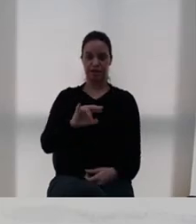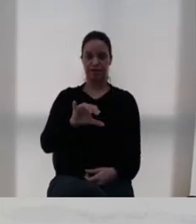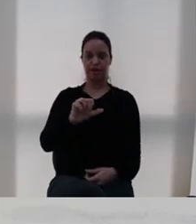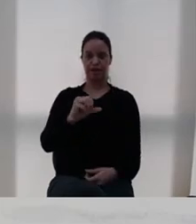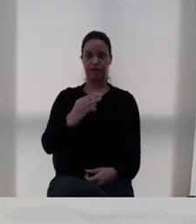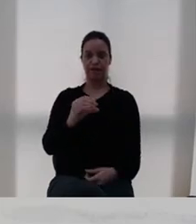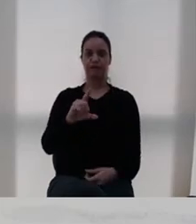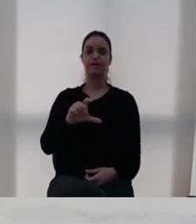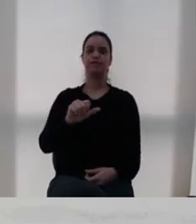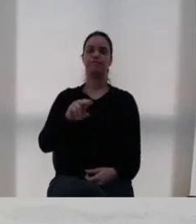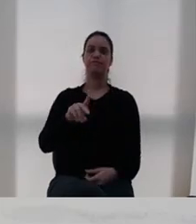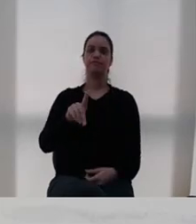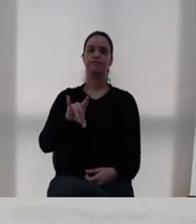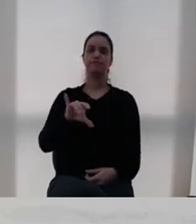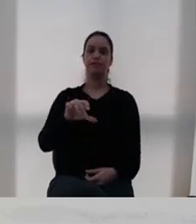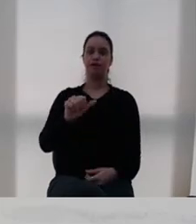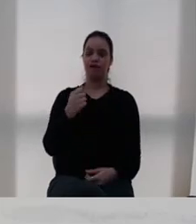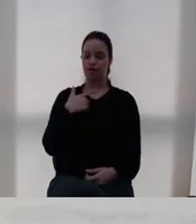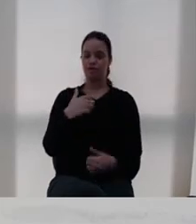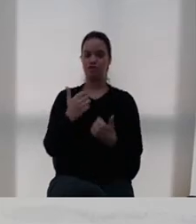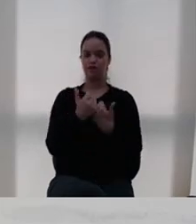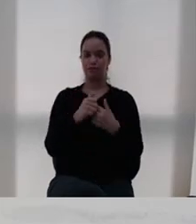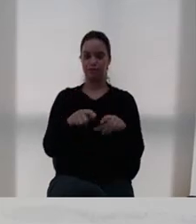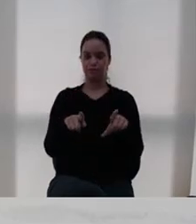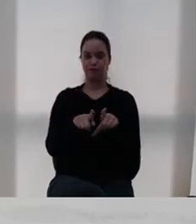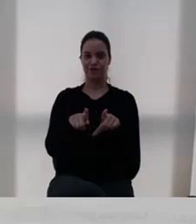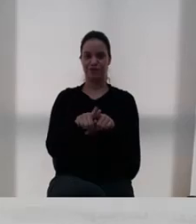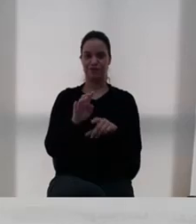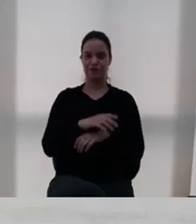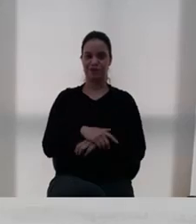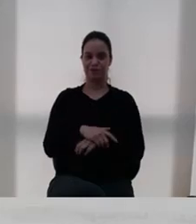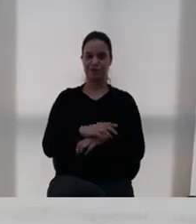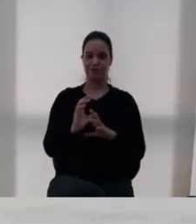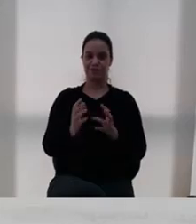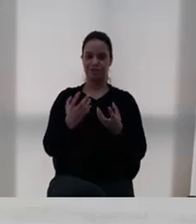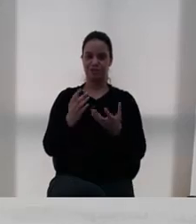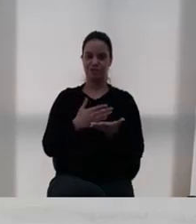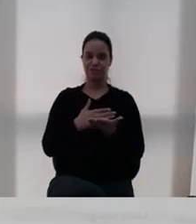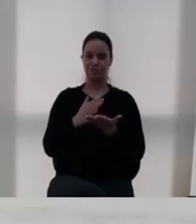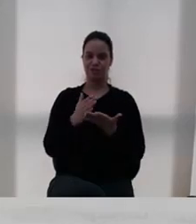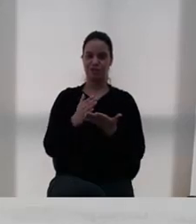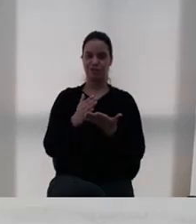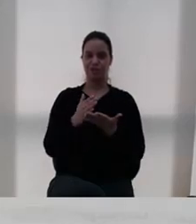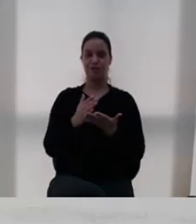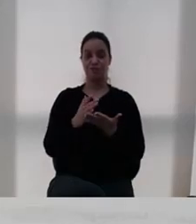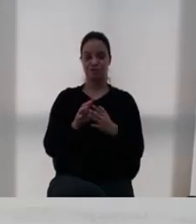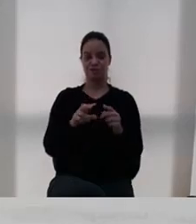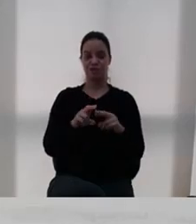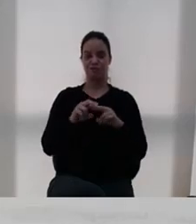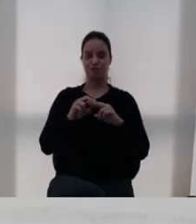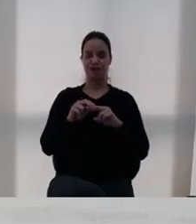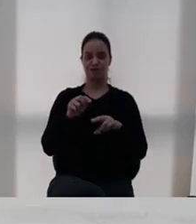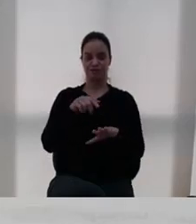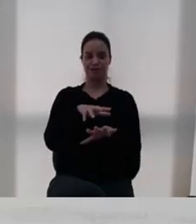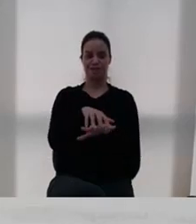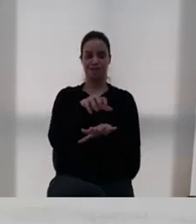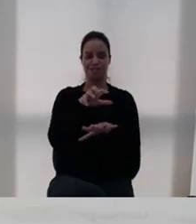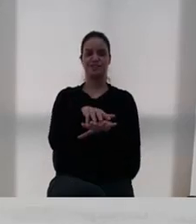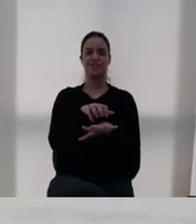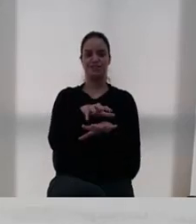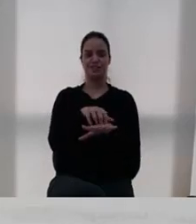desempenhado também essa atuação, e que fez questão de iniciar esse piloto justamente por essa unidade, esse piloto de